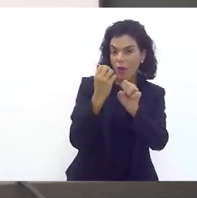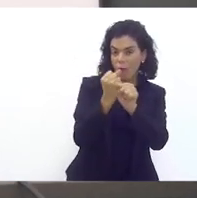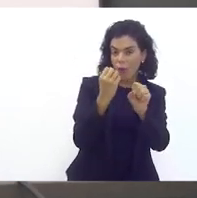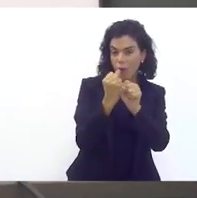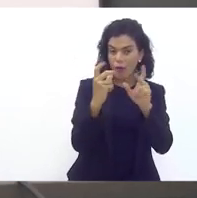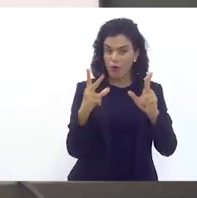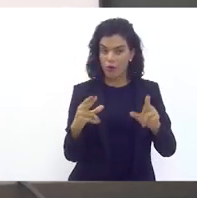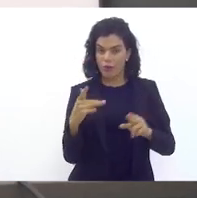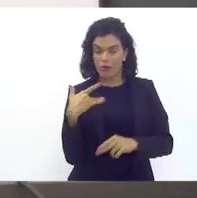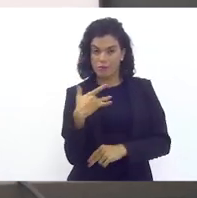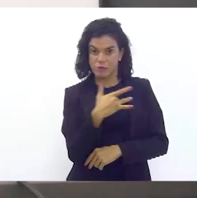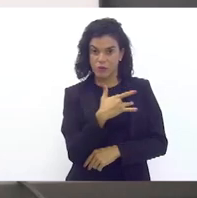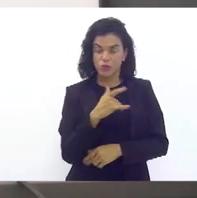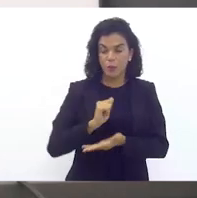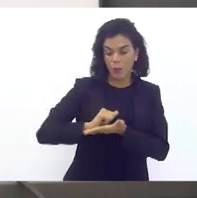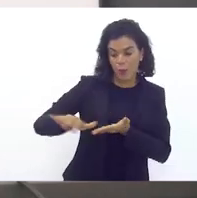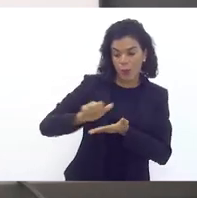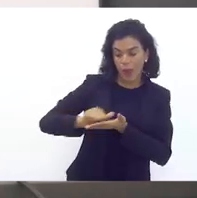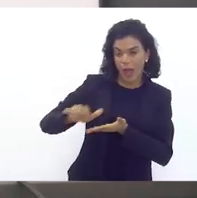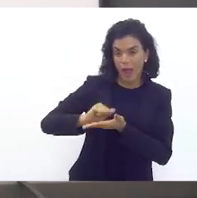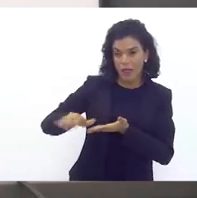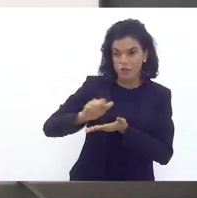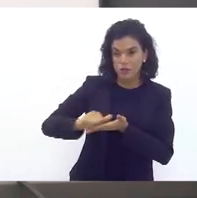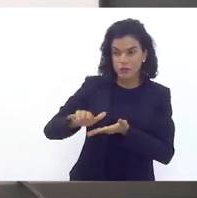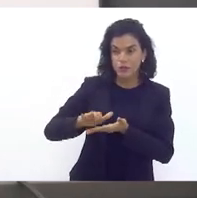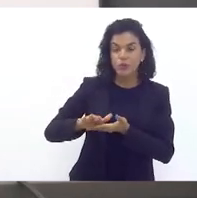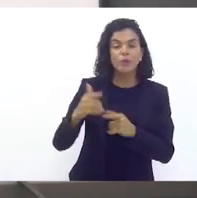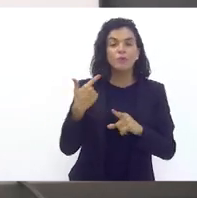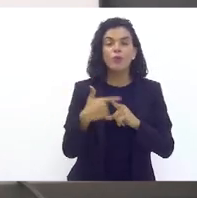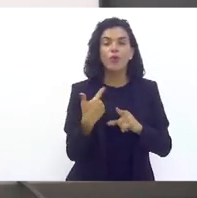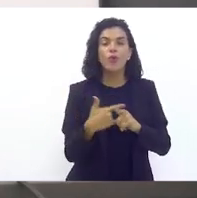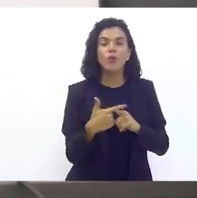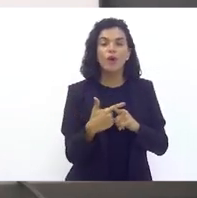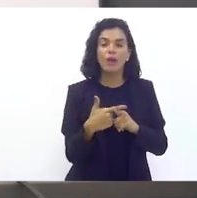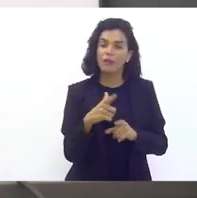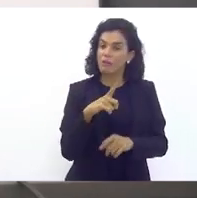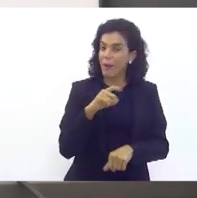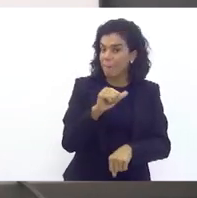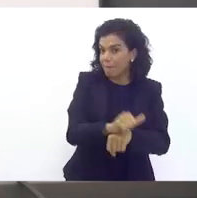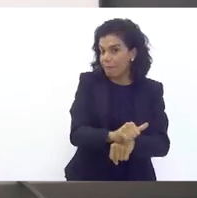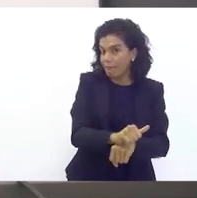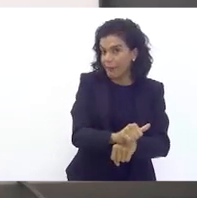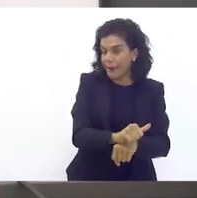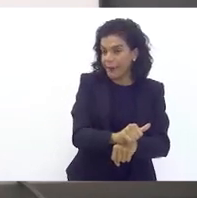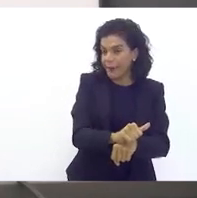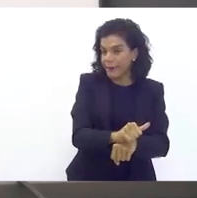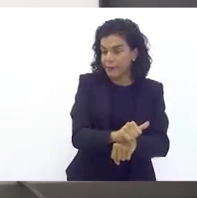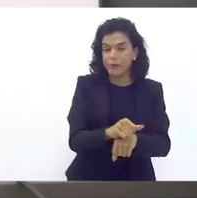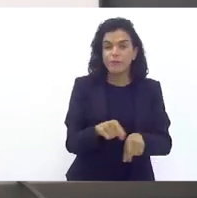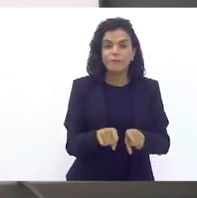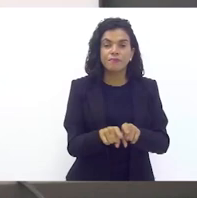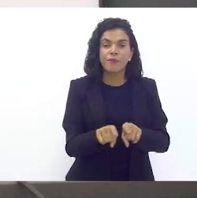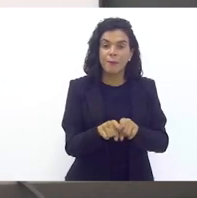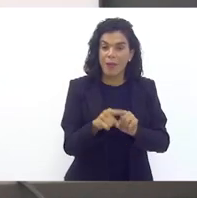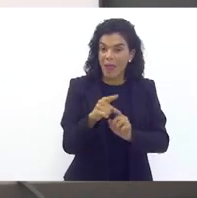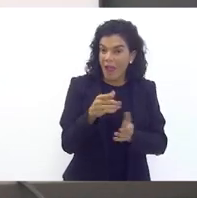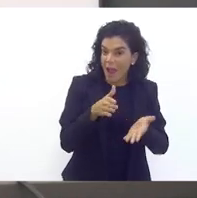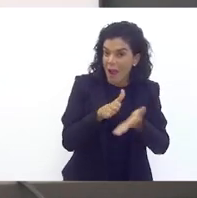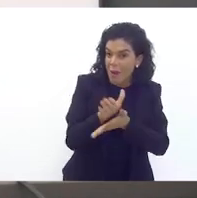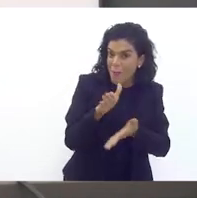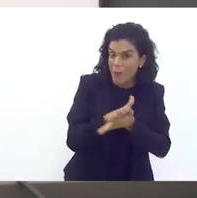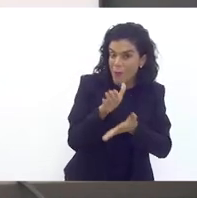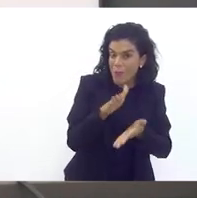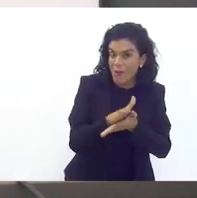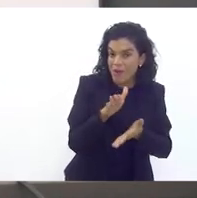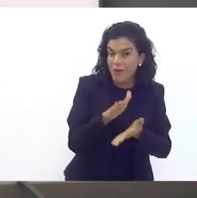relação aos gastos com o pessoal, justamente porque está parado. Sequer a publicação do reconhecimento